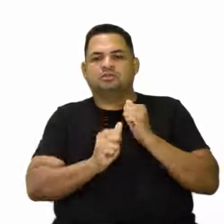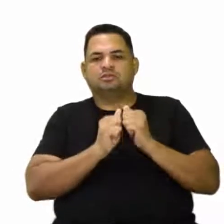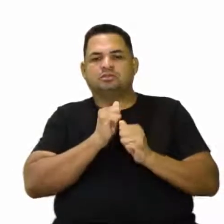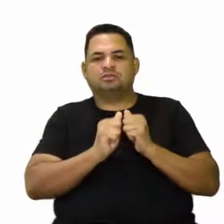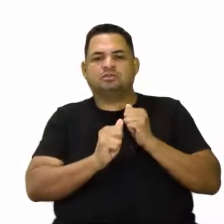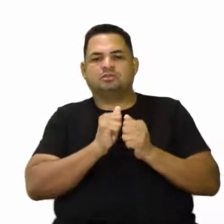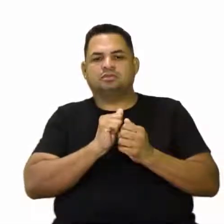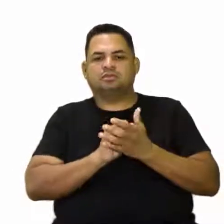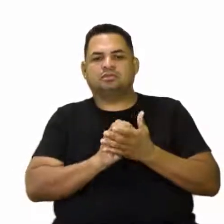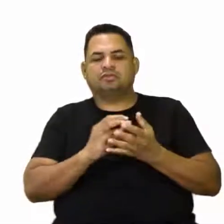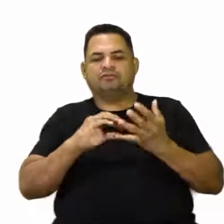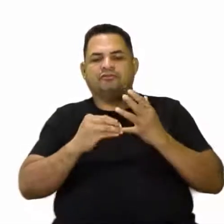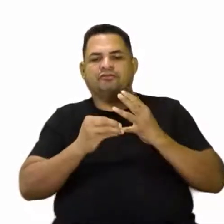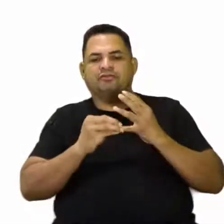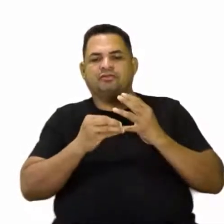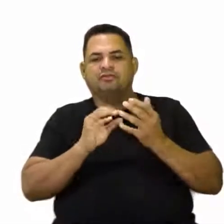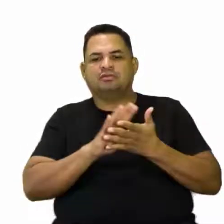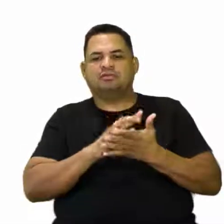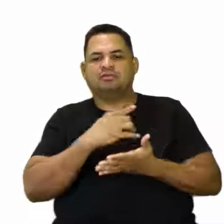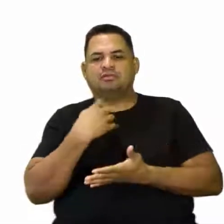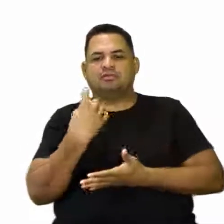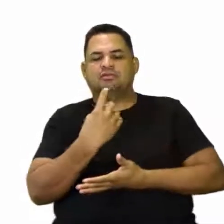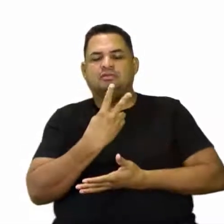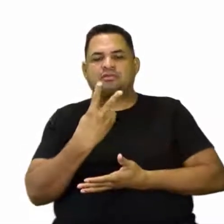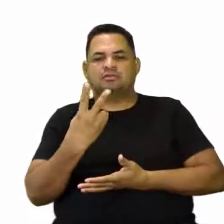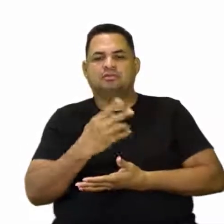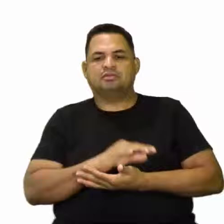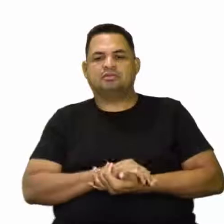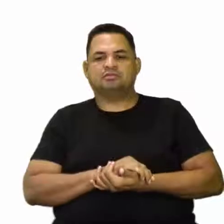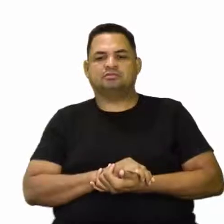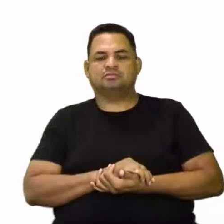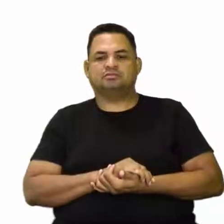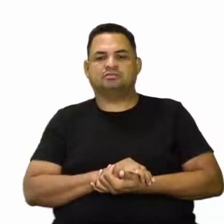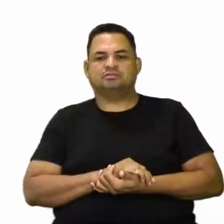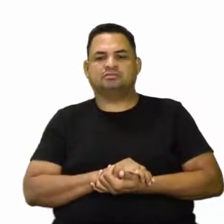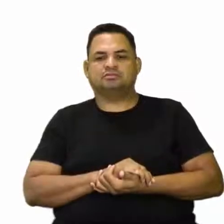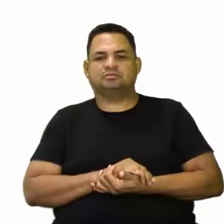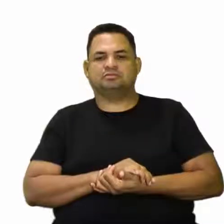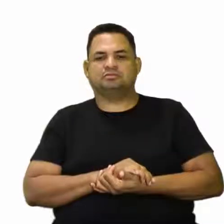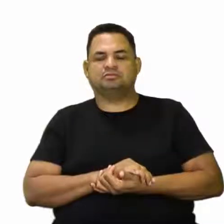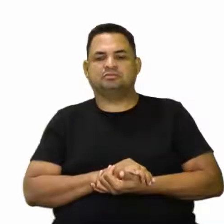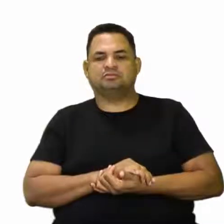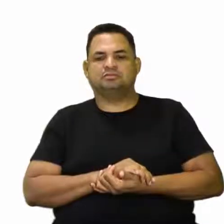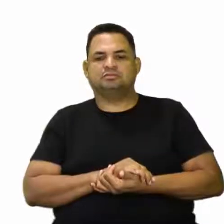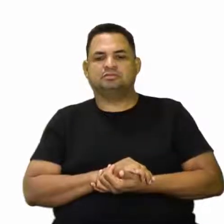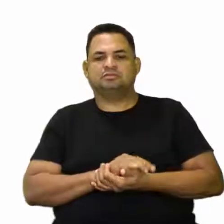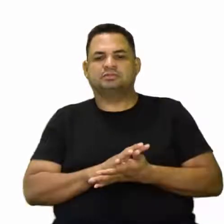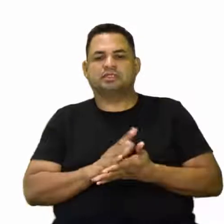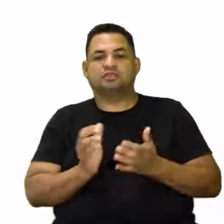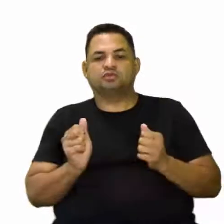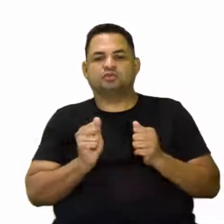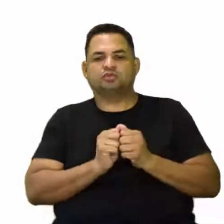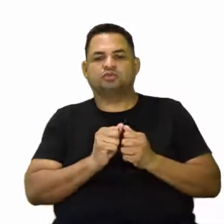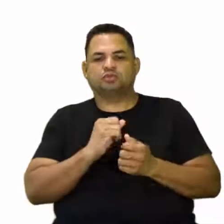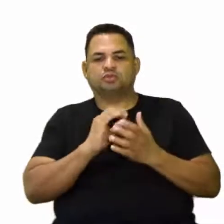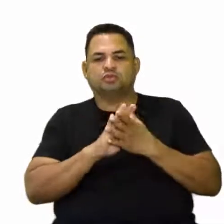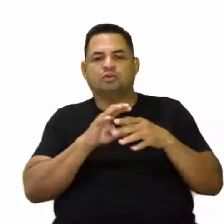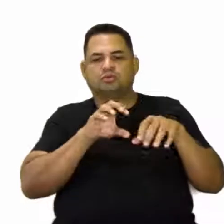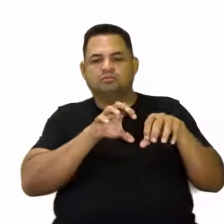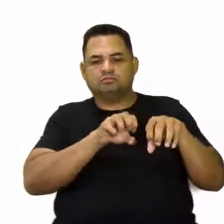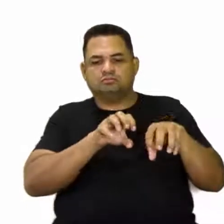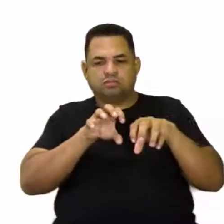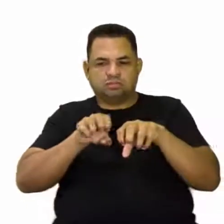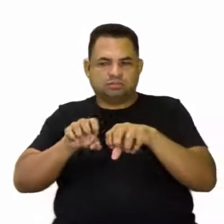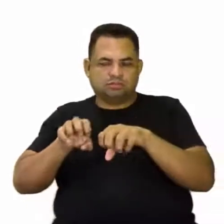e feijão. O nosso baião de dois, gente, nada demais. Só que ele vem junto com salsicha. E eles comem